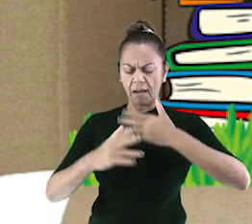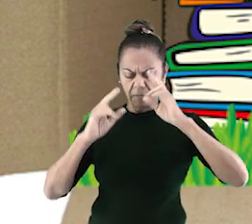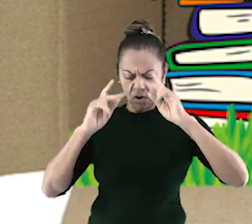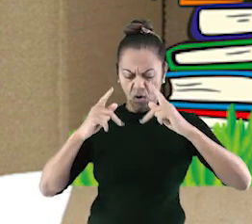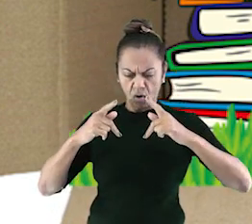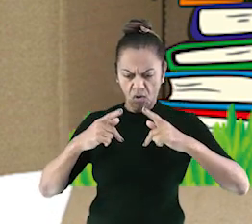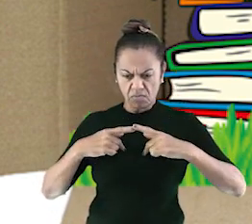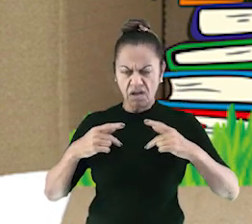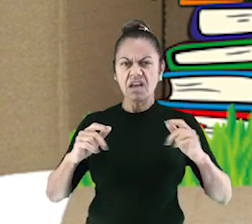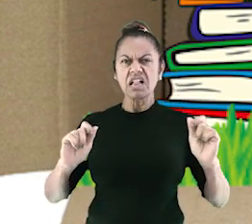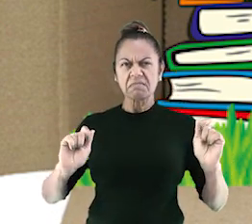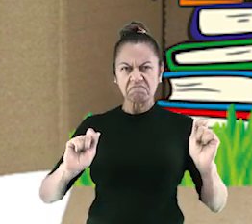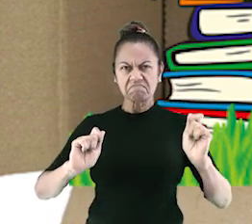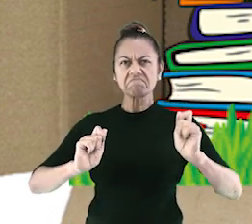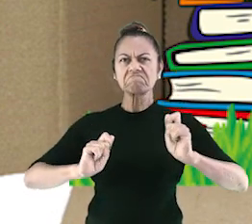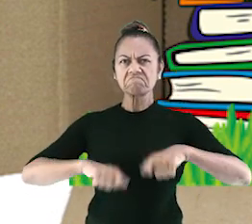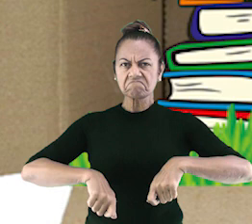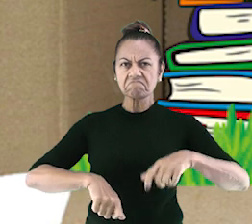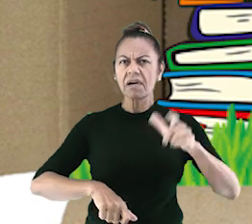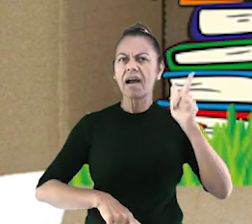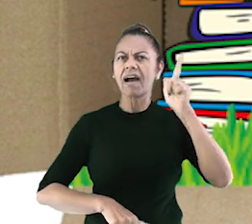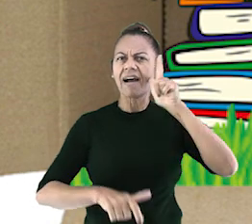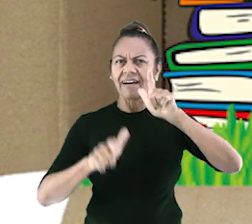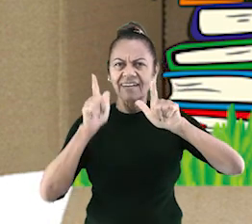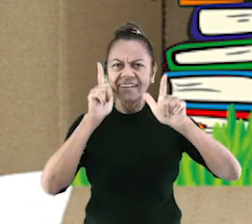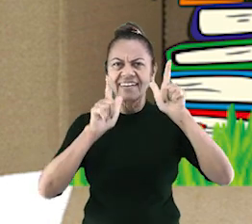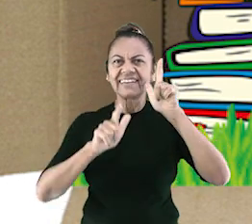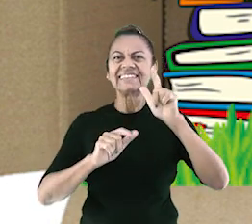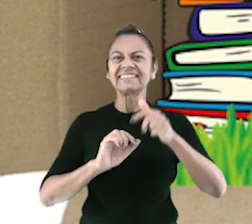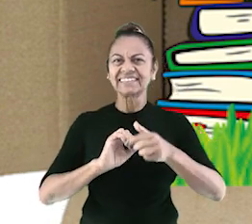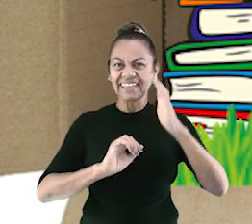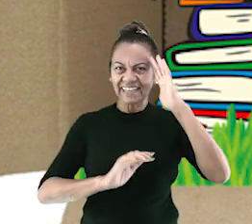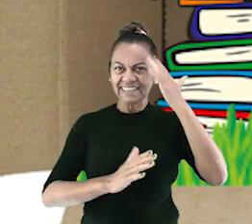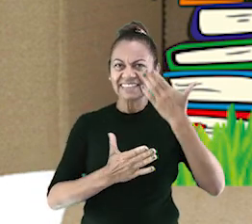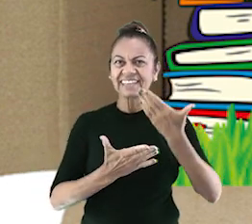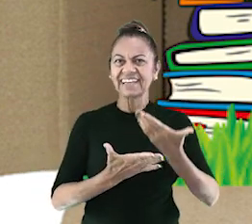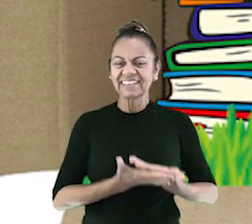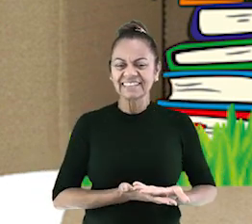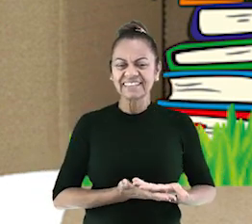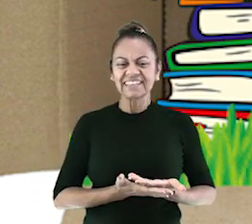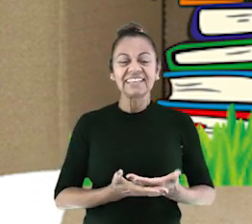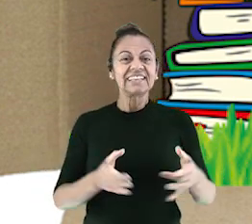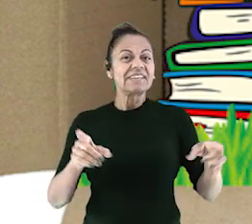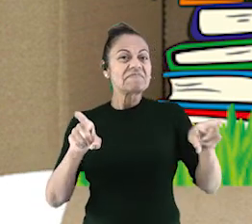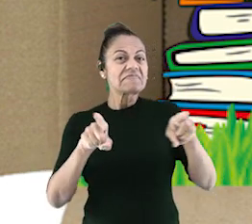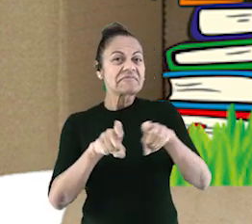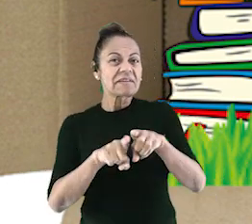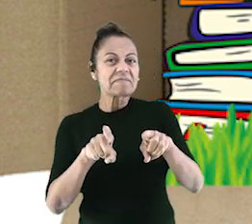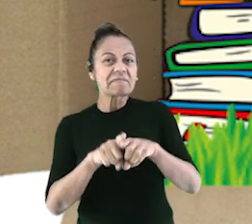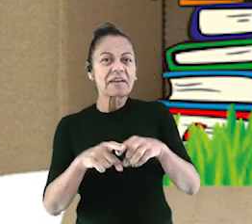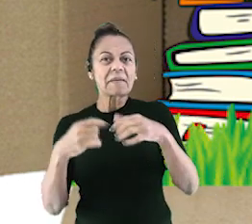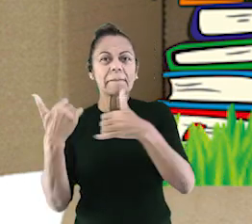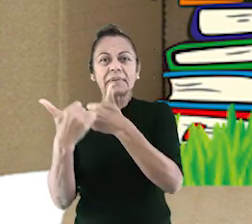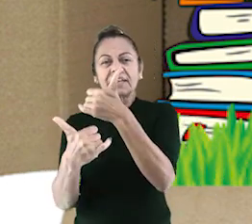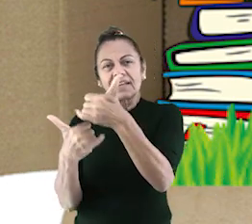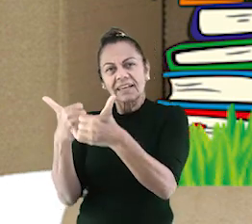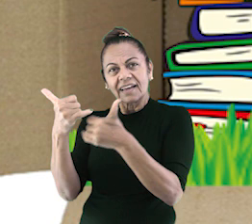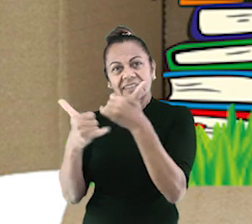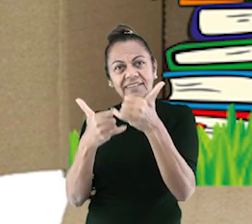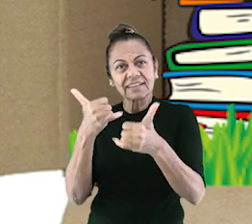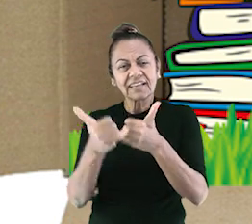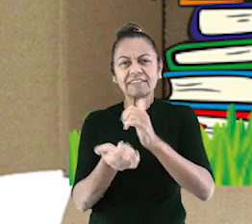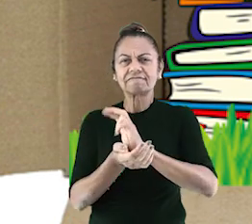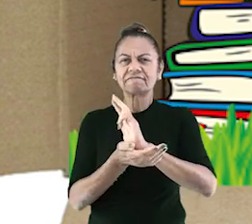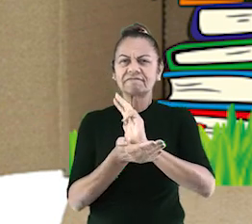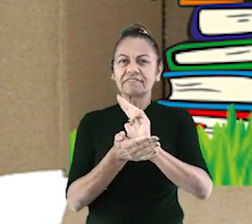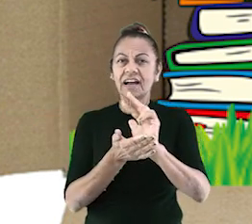nossas habilidades. Também teve? Sim, brincadeira!